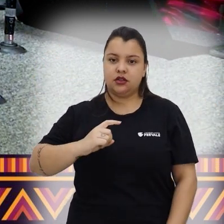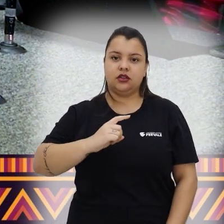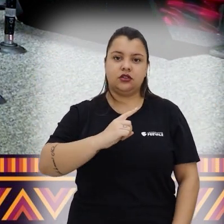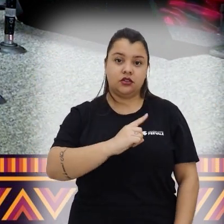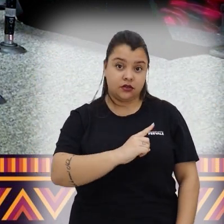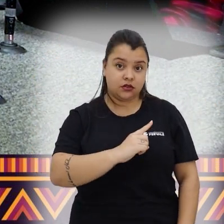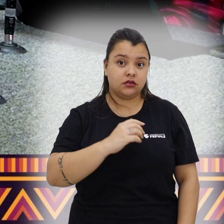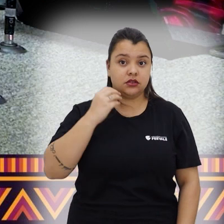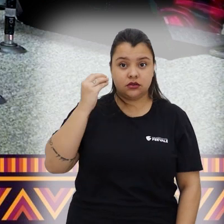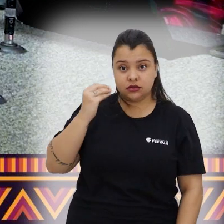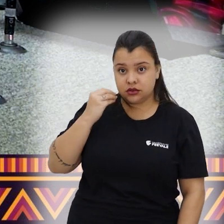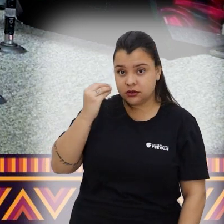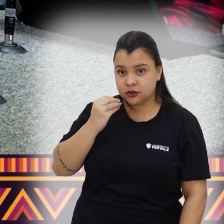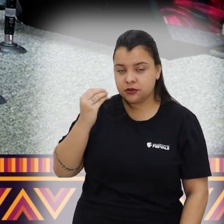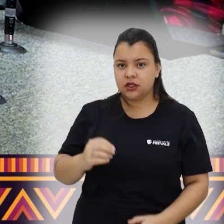essa trajetória de